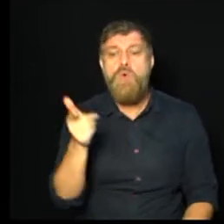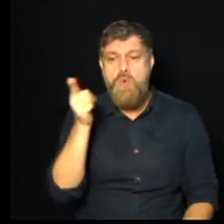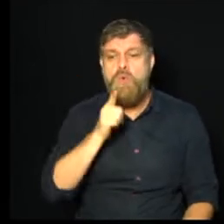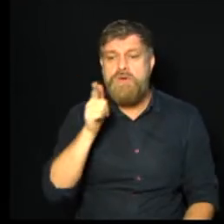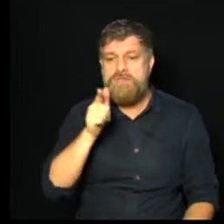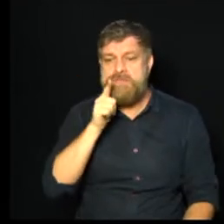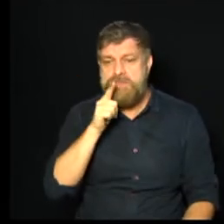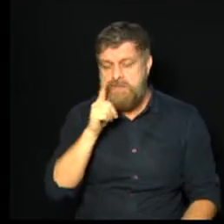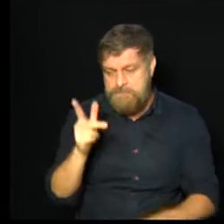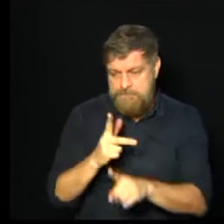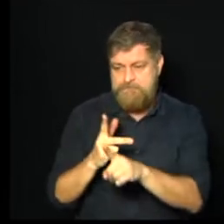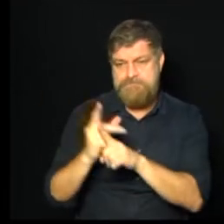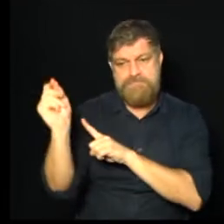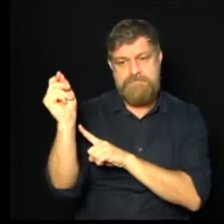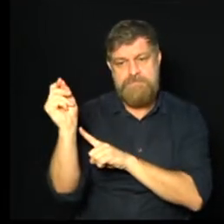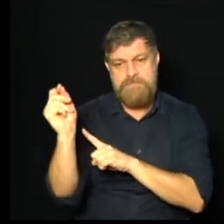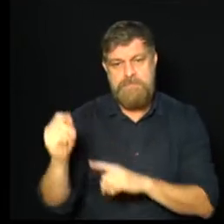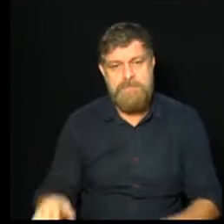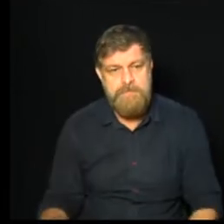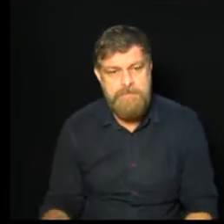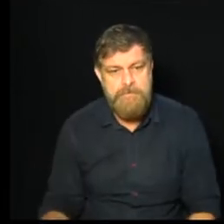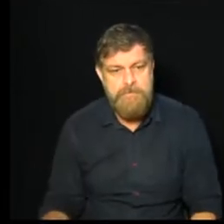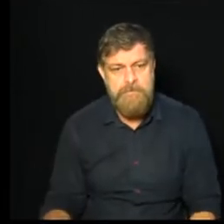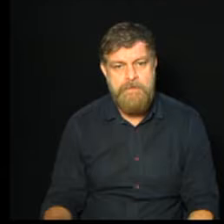ganharia o certame.